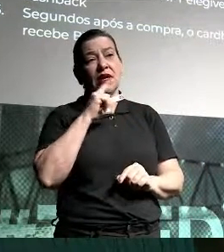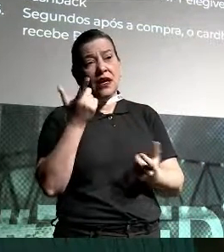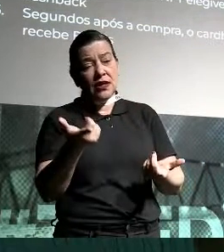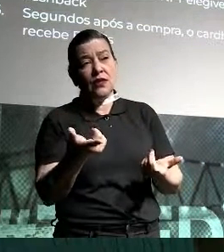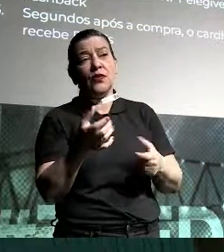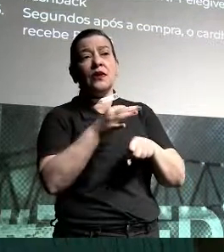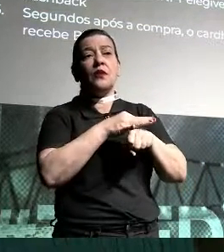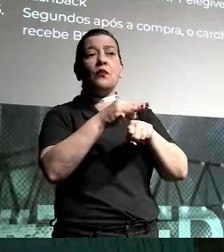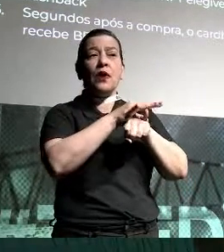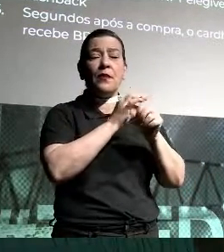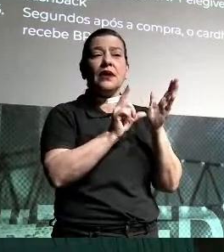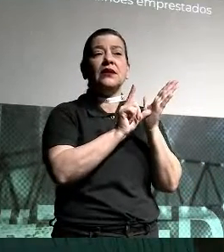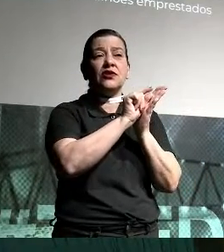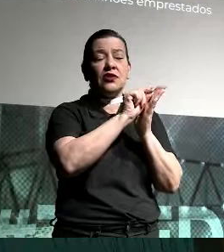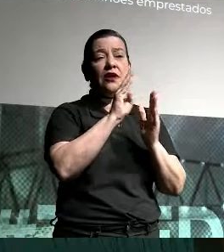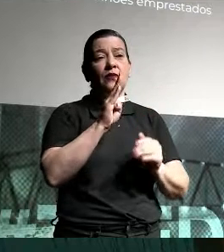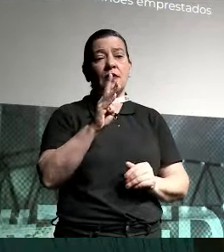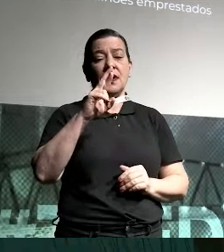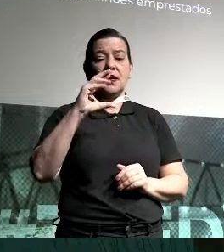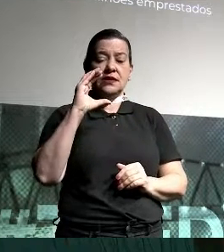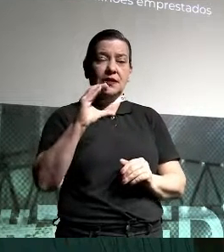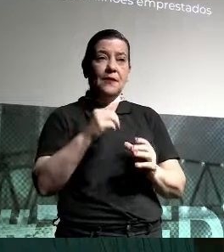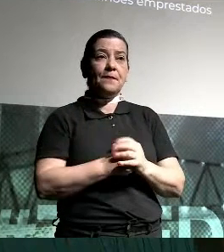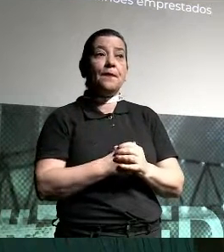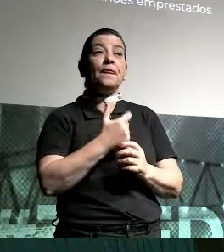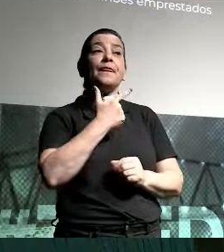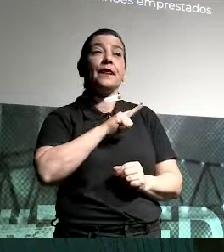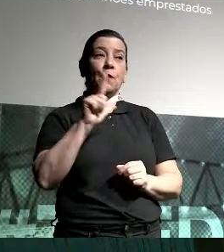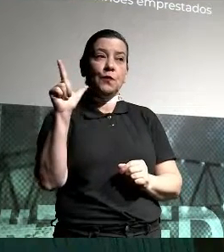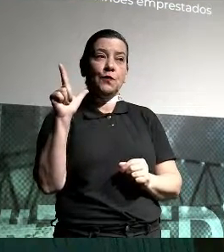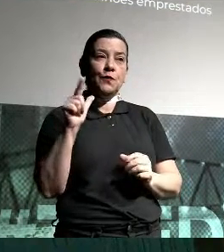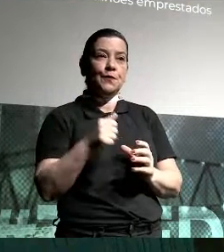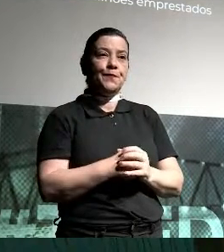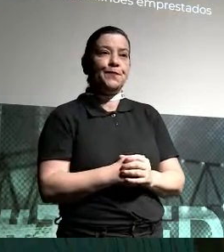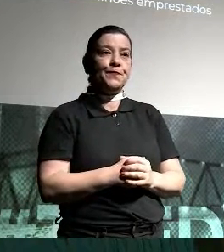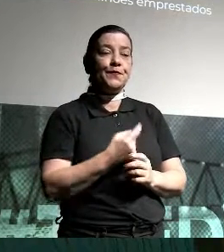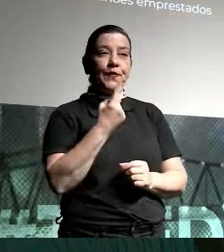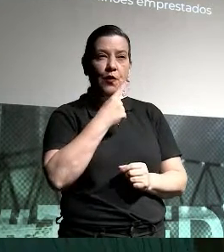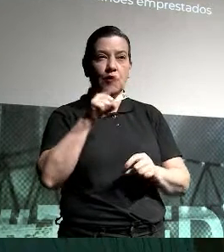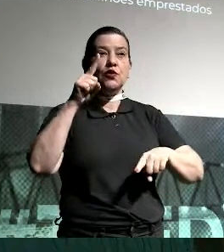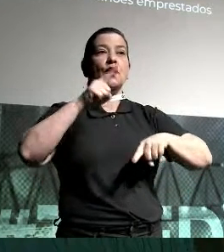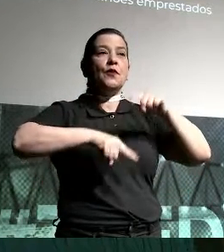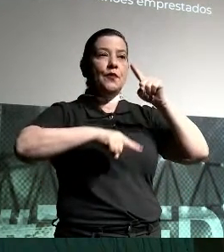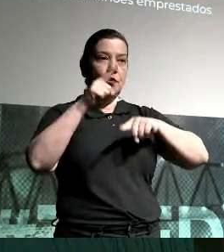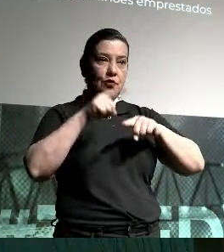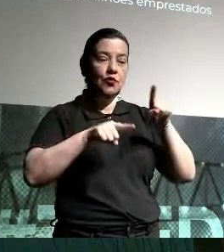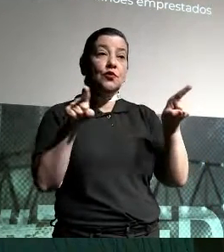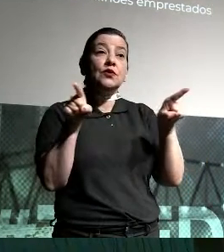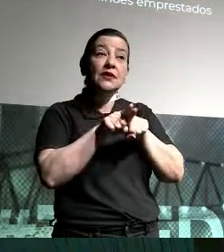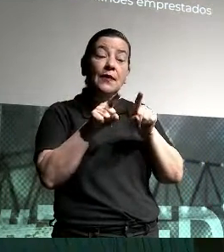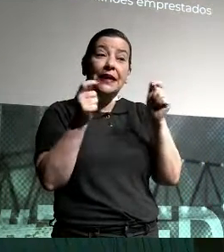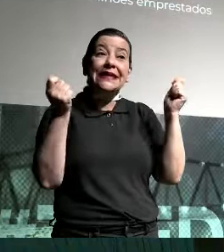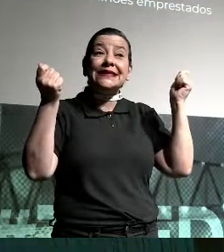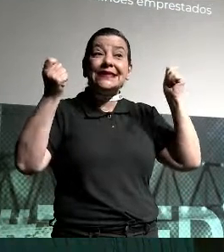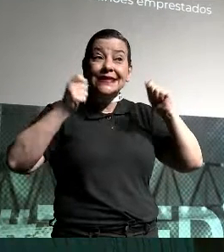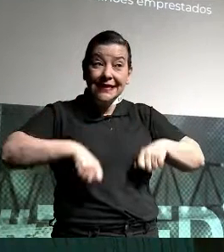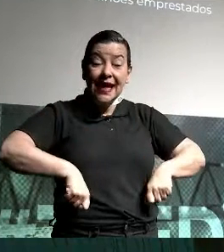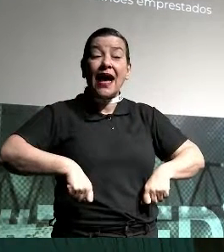gente tem o BRLC. O próximo e último produto que eu consigo colocar aqui,